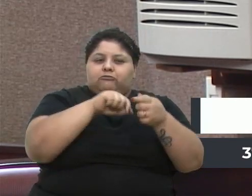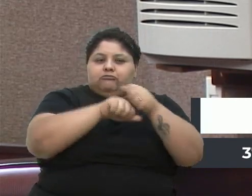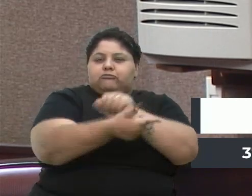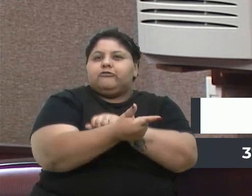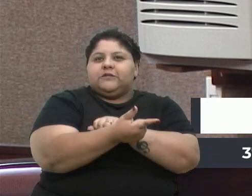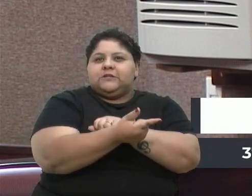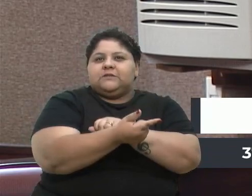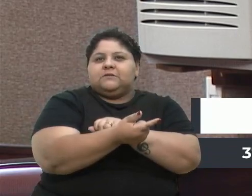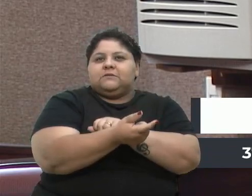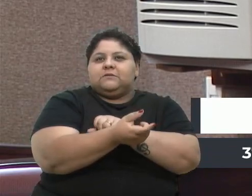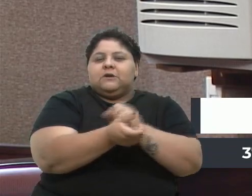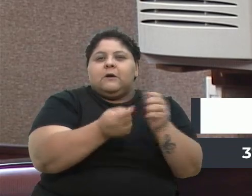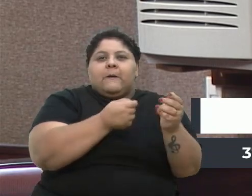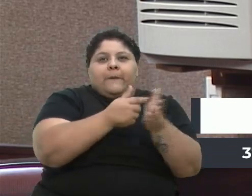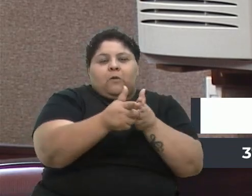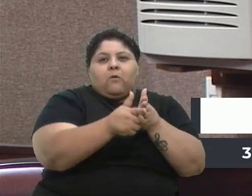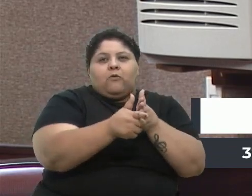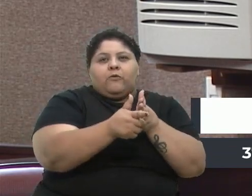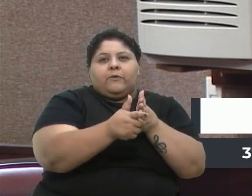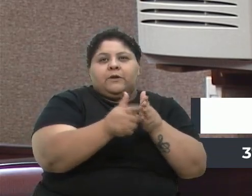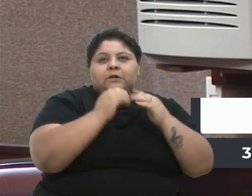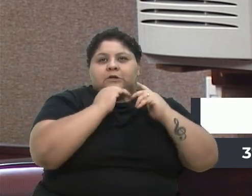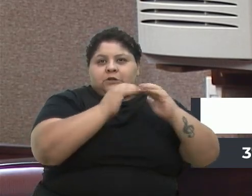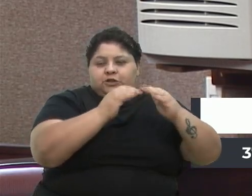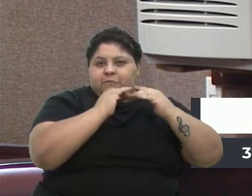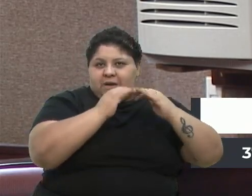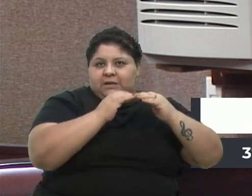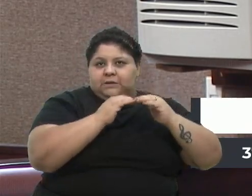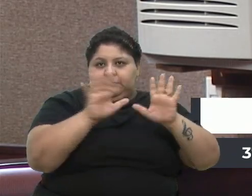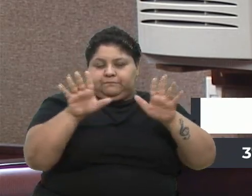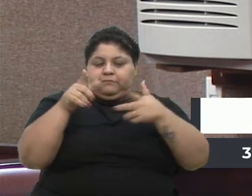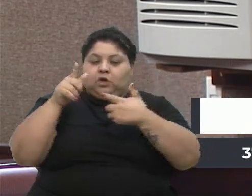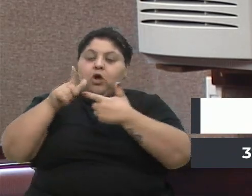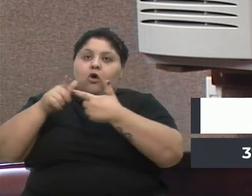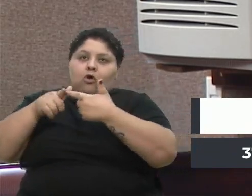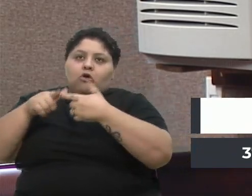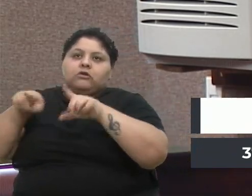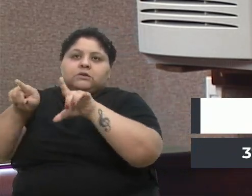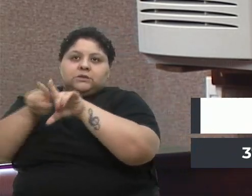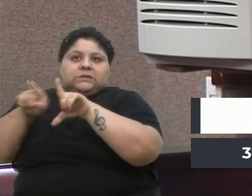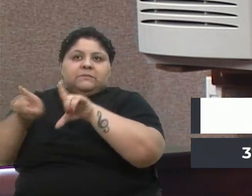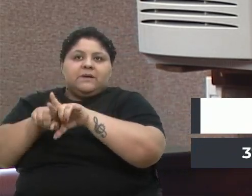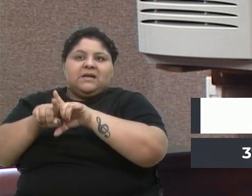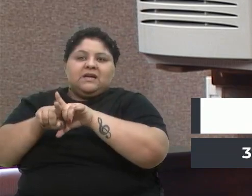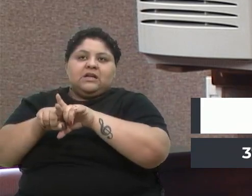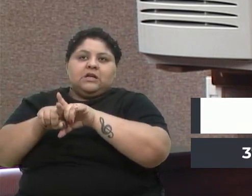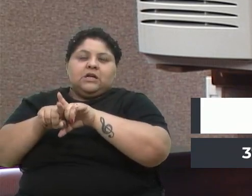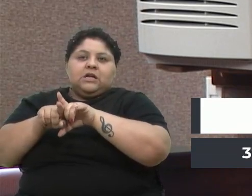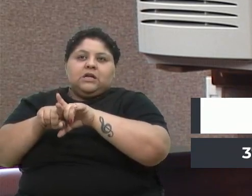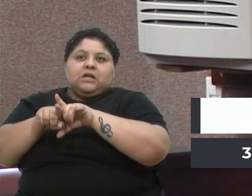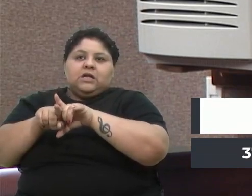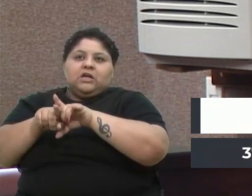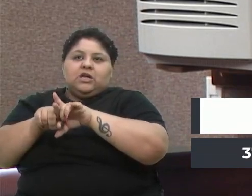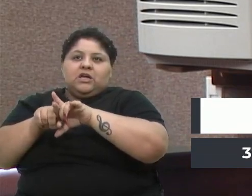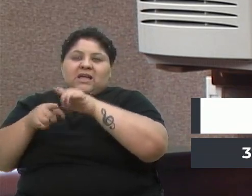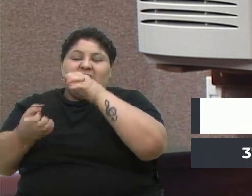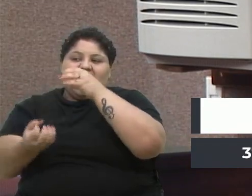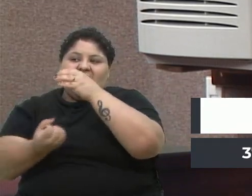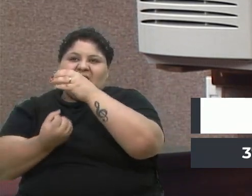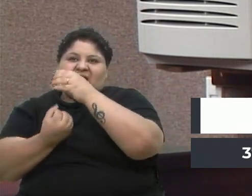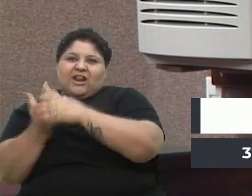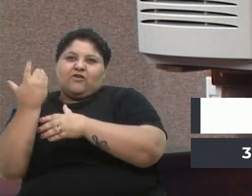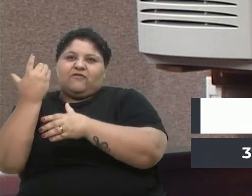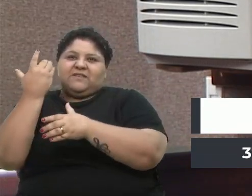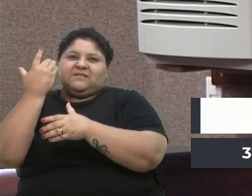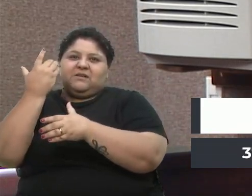compra, aquisição de maquinário. Outra questão é a renovação do contrato de transporte dos funcionários.